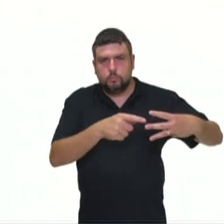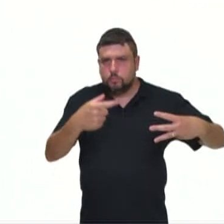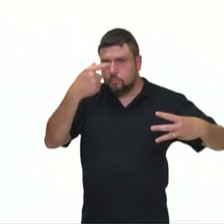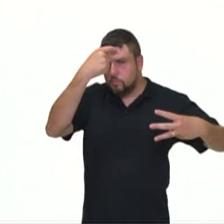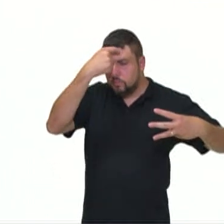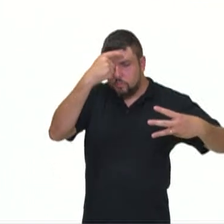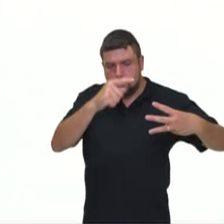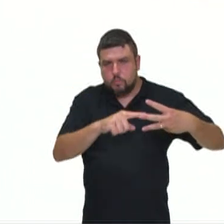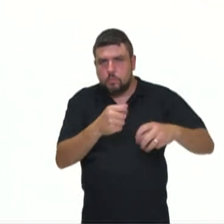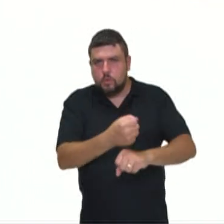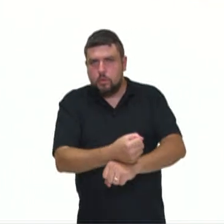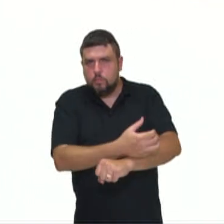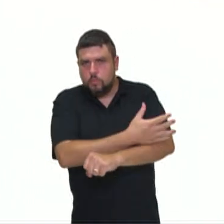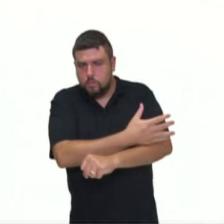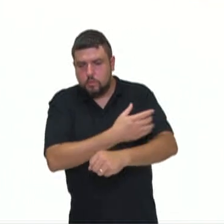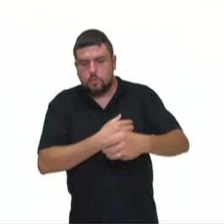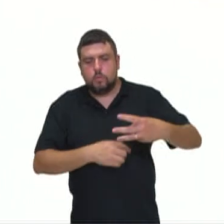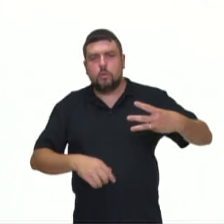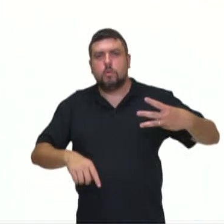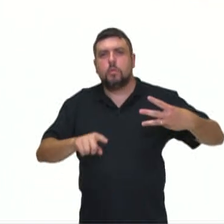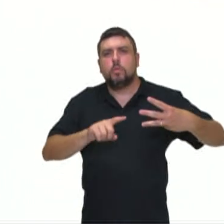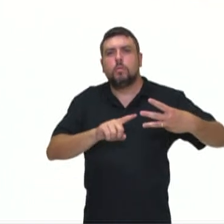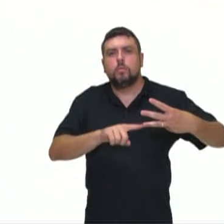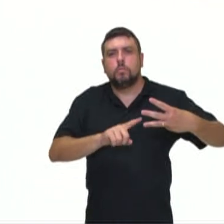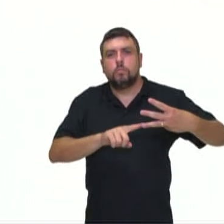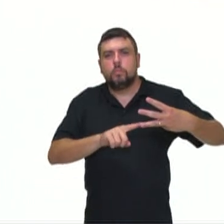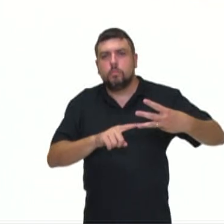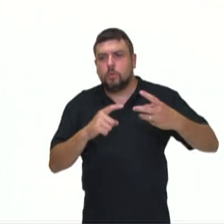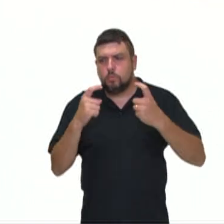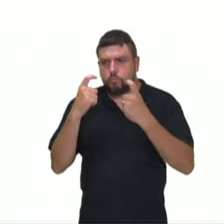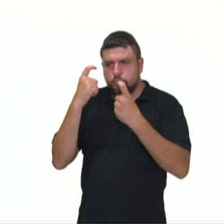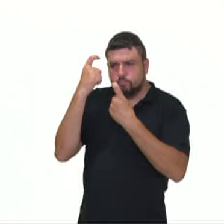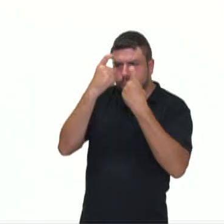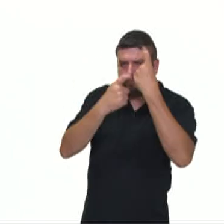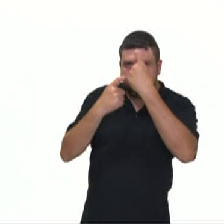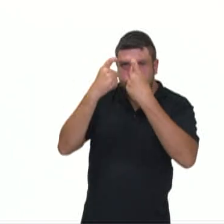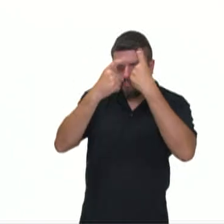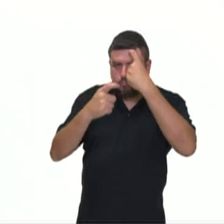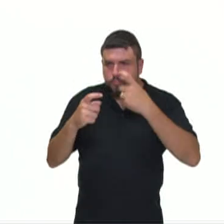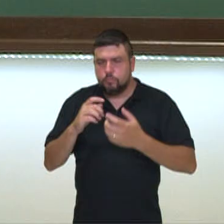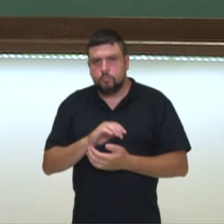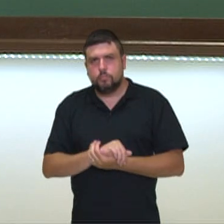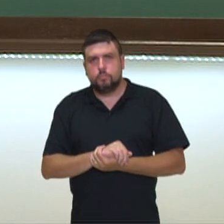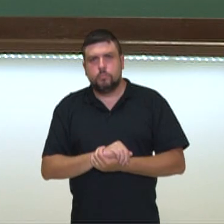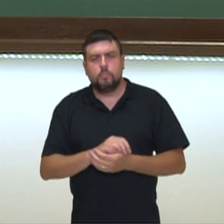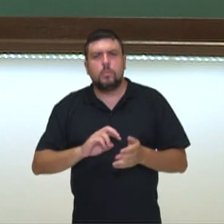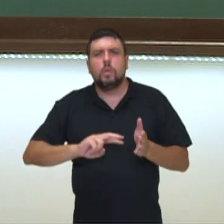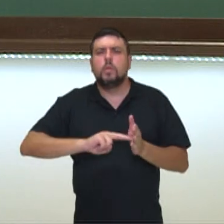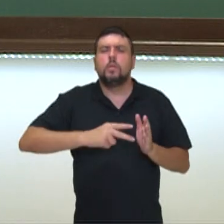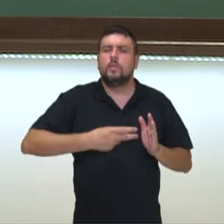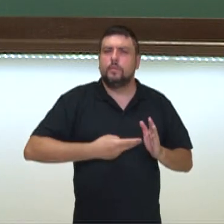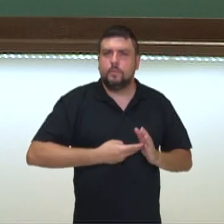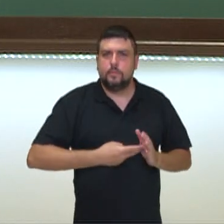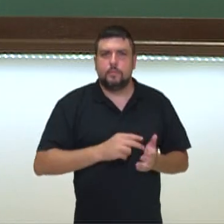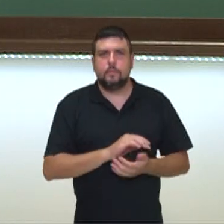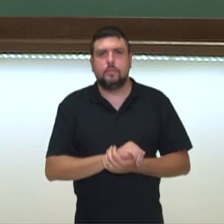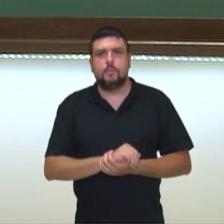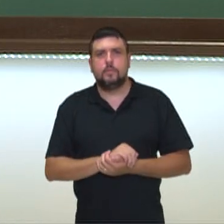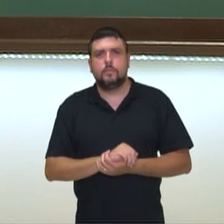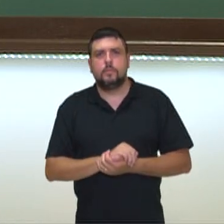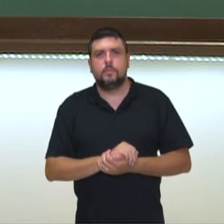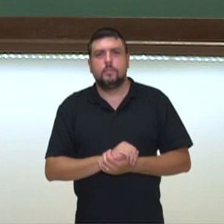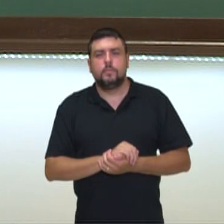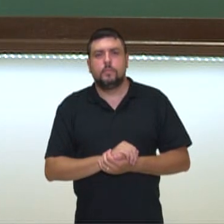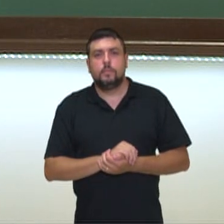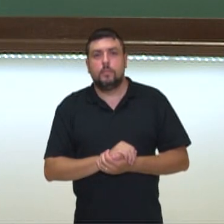o emocional e preocupação empática. O que isso quer dizer? Significa dizer